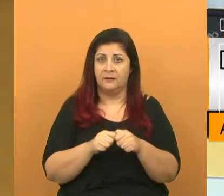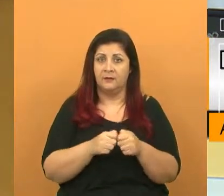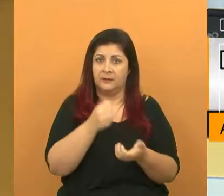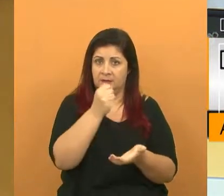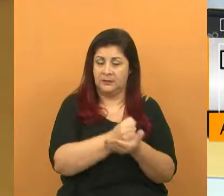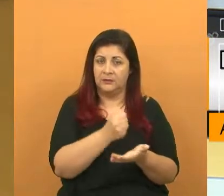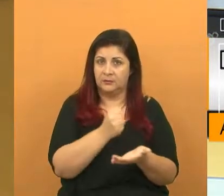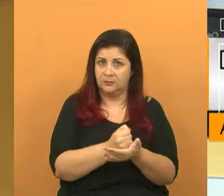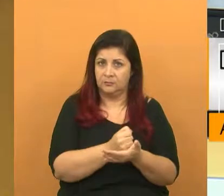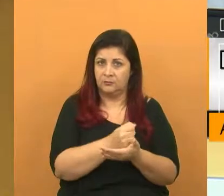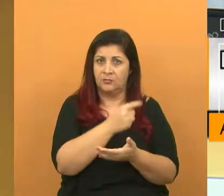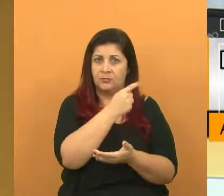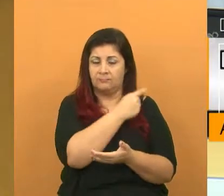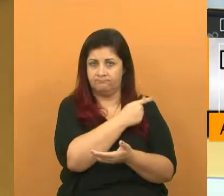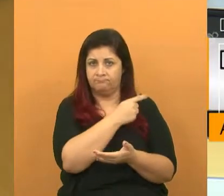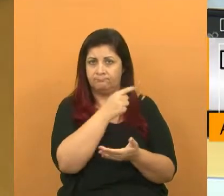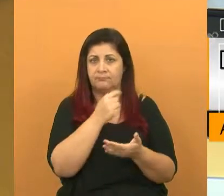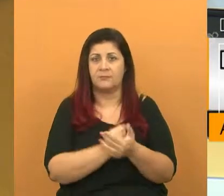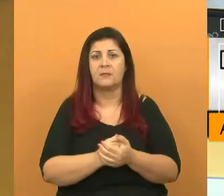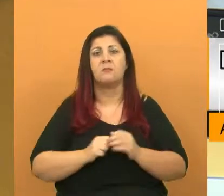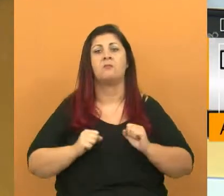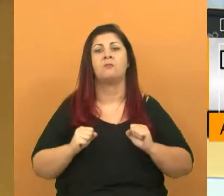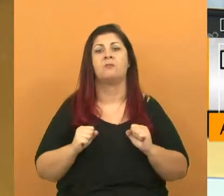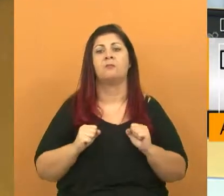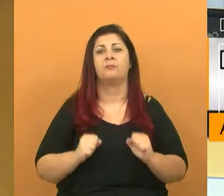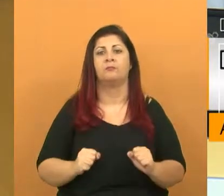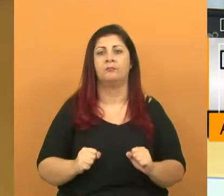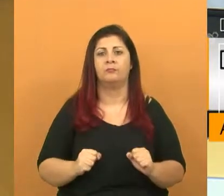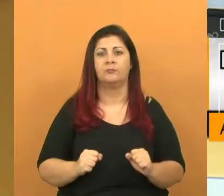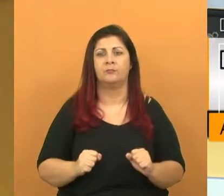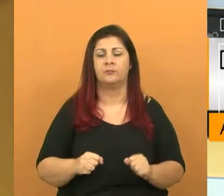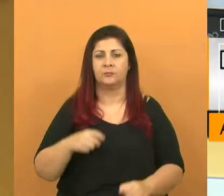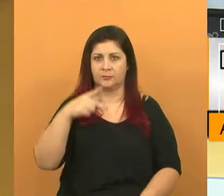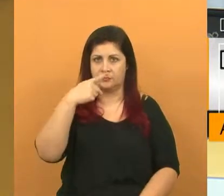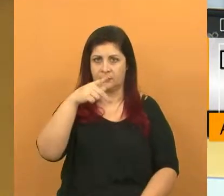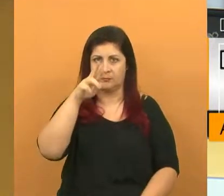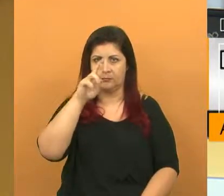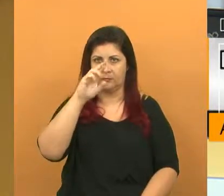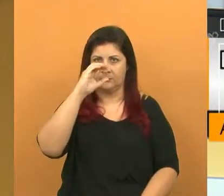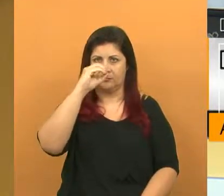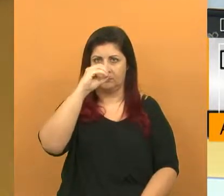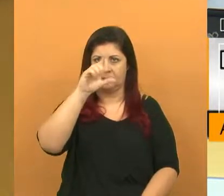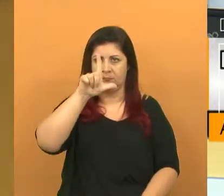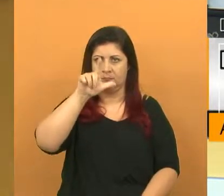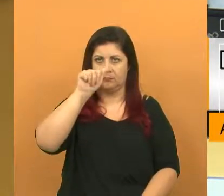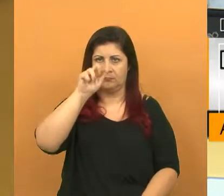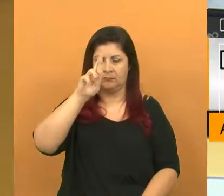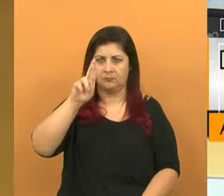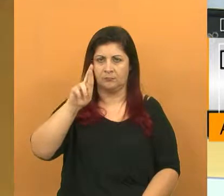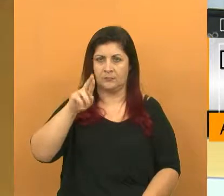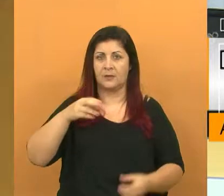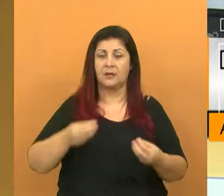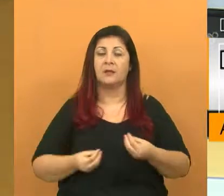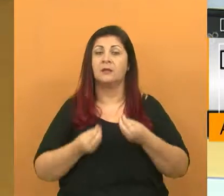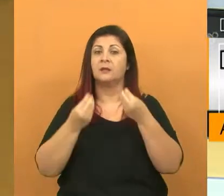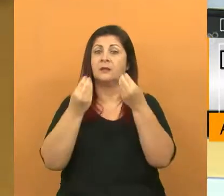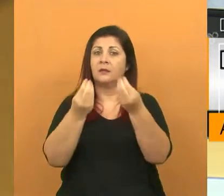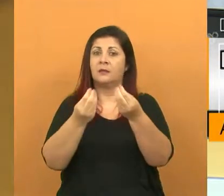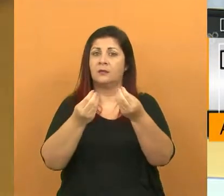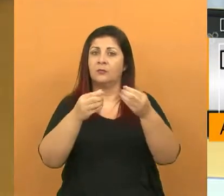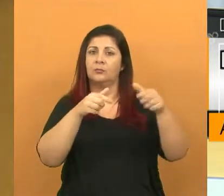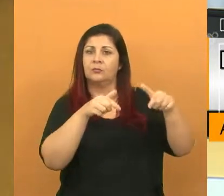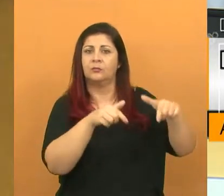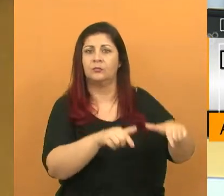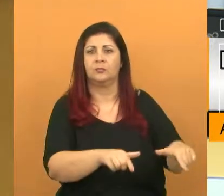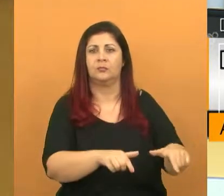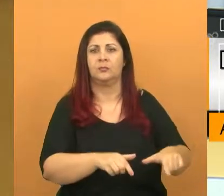lago azul no cartório de imóveis aí sim a prolar vai poder entregar a escritura não definitiva não